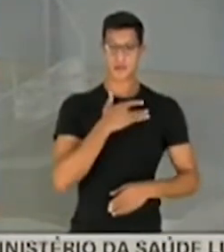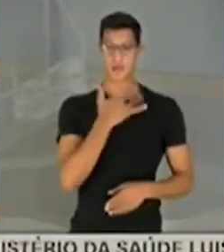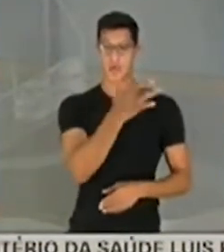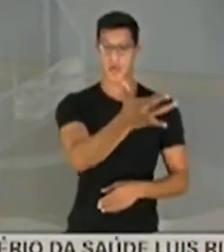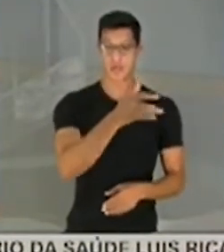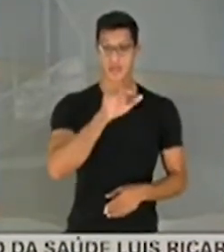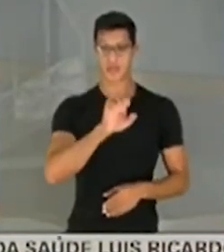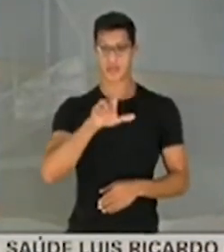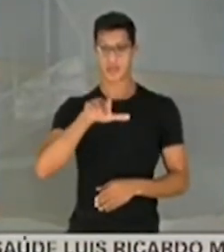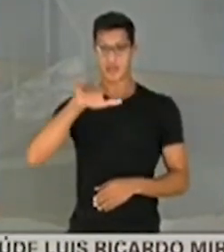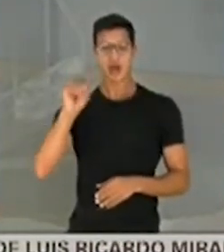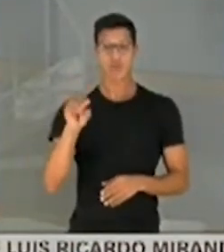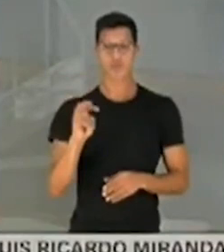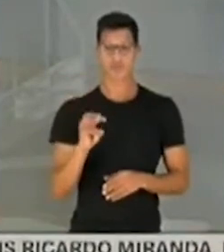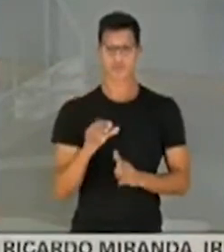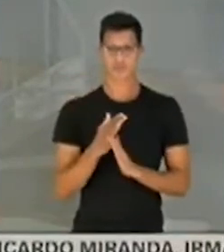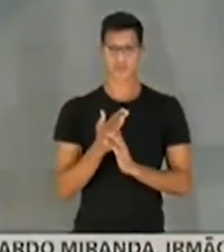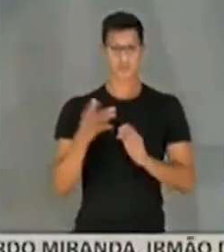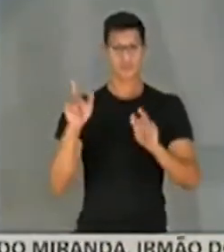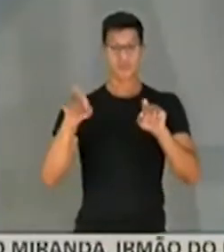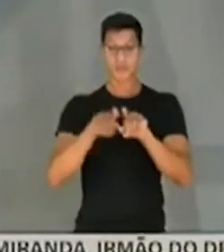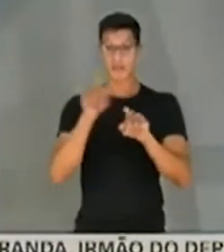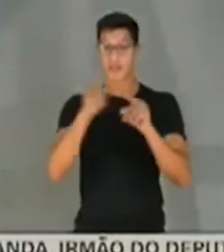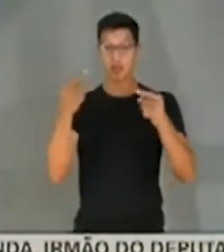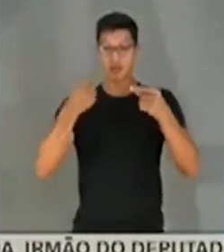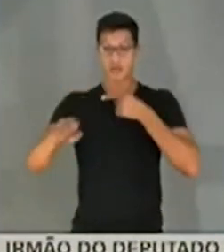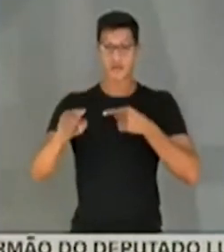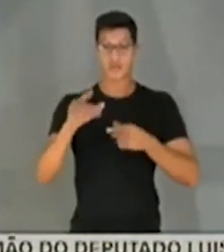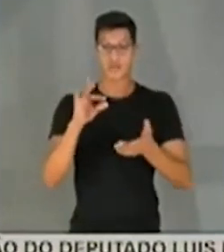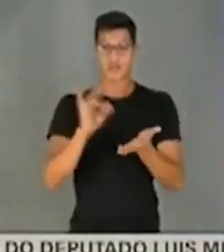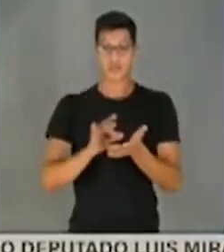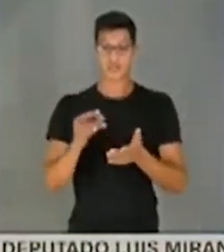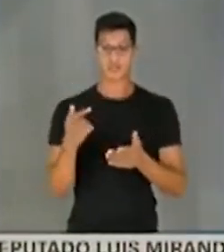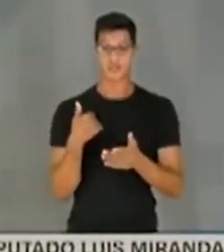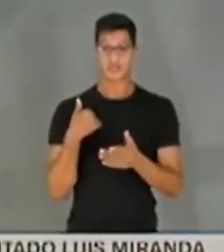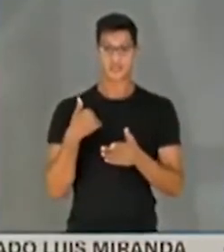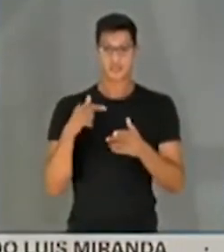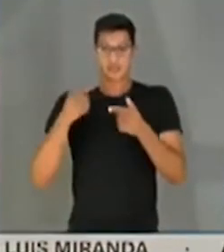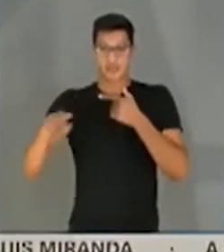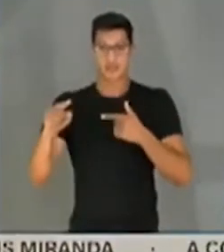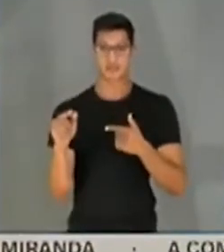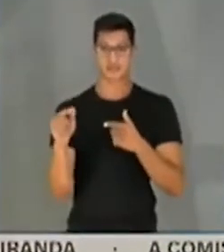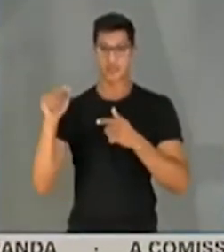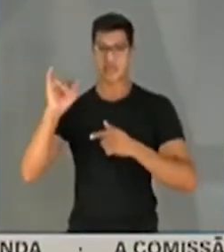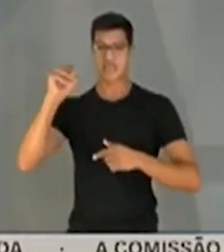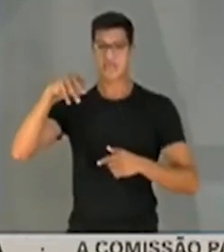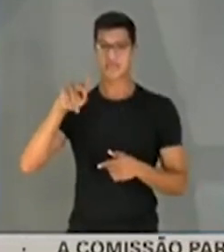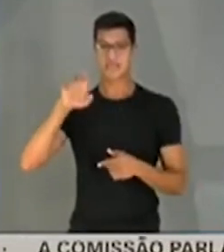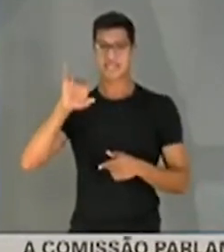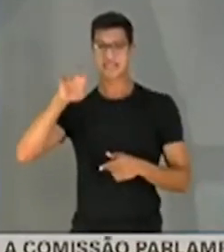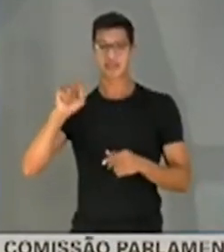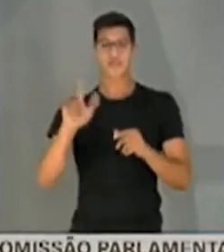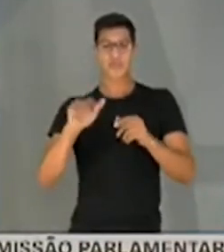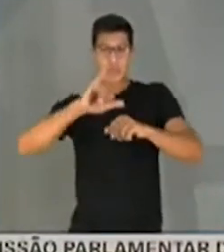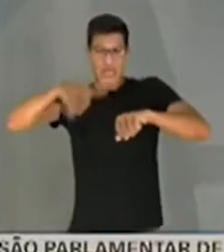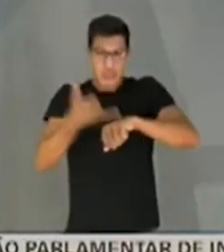pelo senhor Elcio Franco também não correspondem à verdade. São imprecisas porque eu tenho aqui a data que eu enviei. Só vamos ajustar o